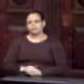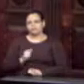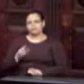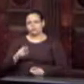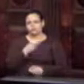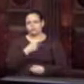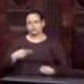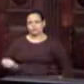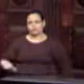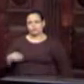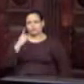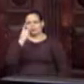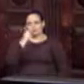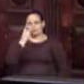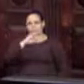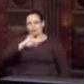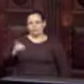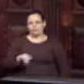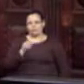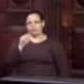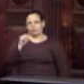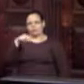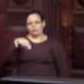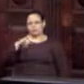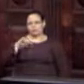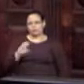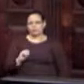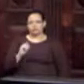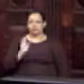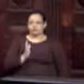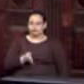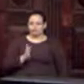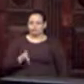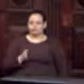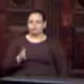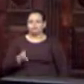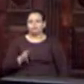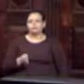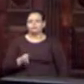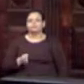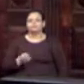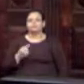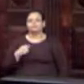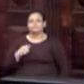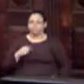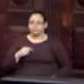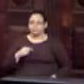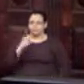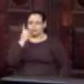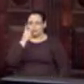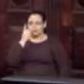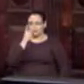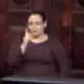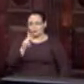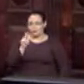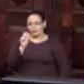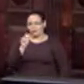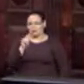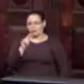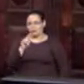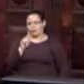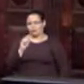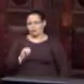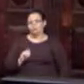Senhor presidente, deputado Jânio Mendes, eu já estava praticamente contemplado com as intervenções do deputado Paulo Ramos, do deputado